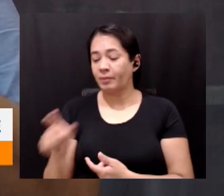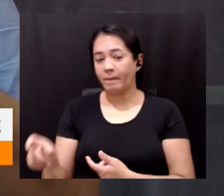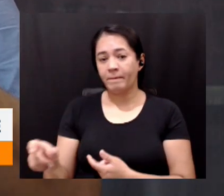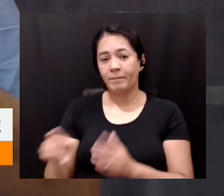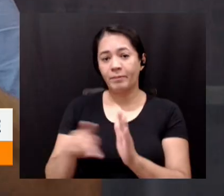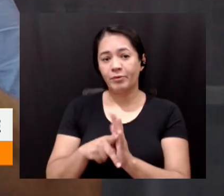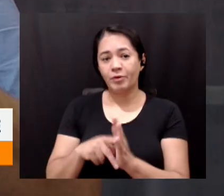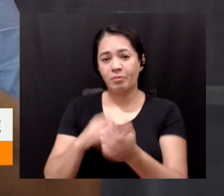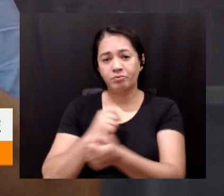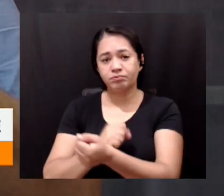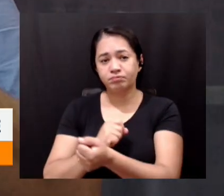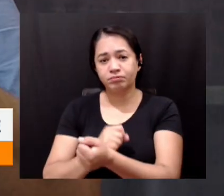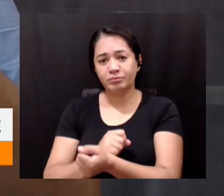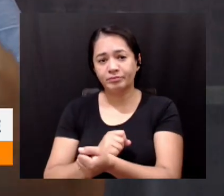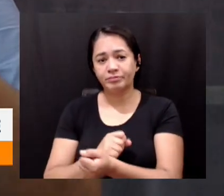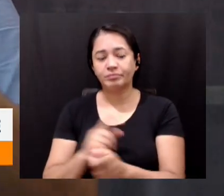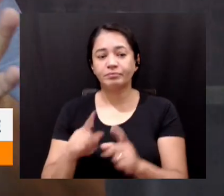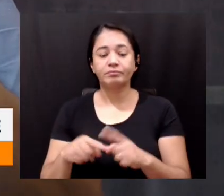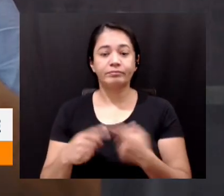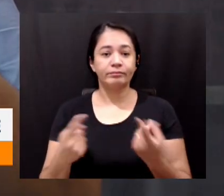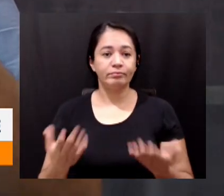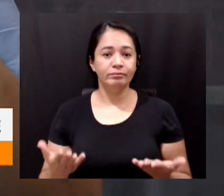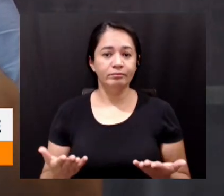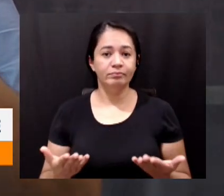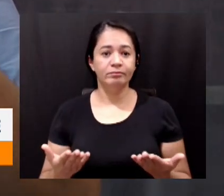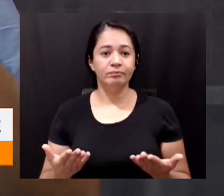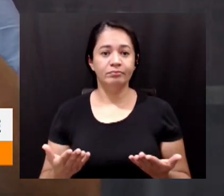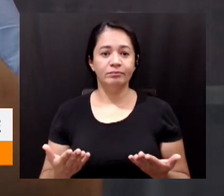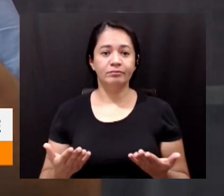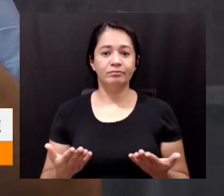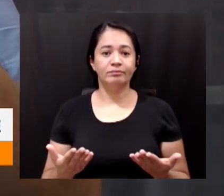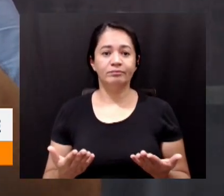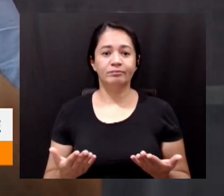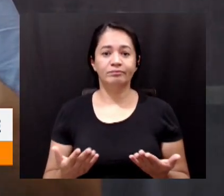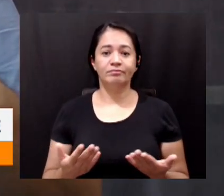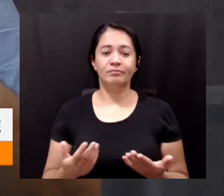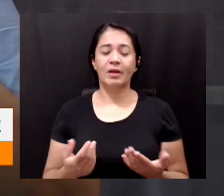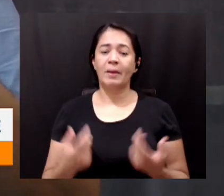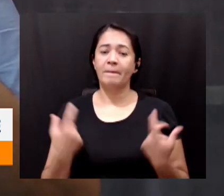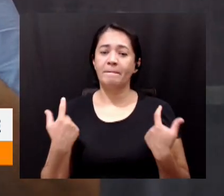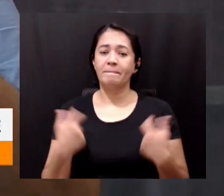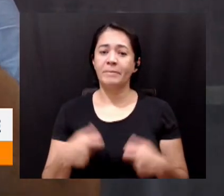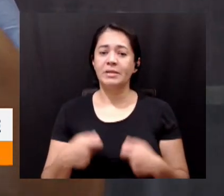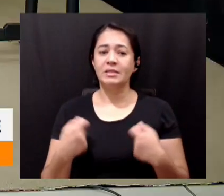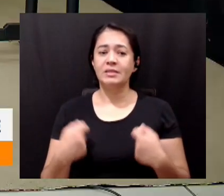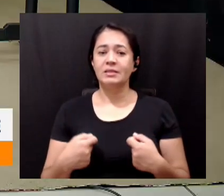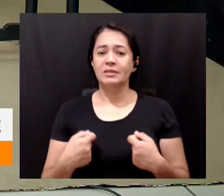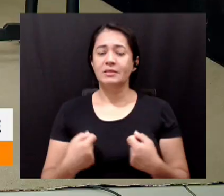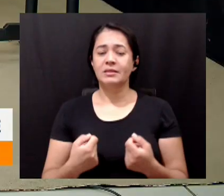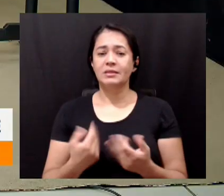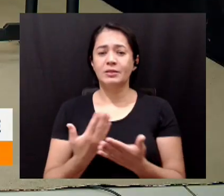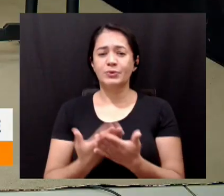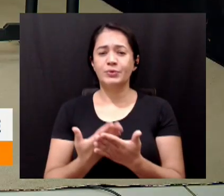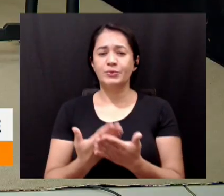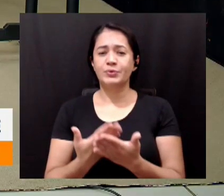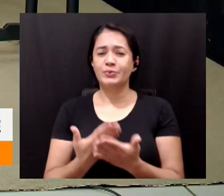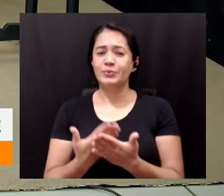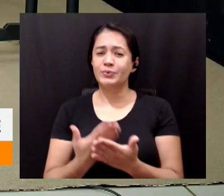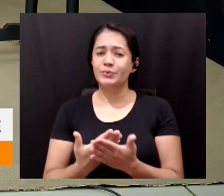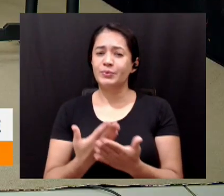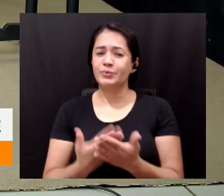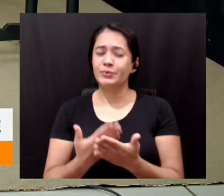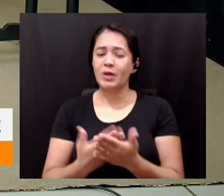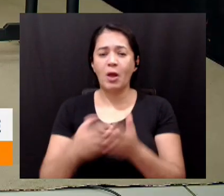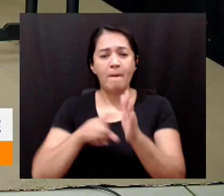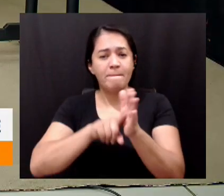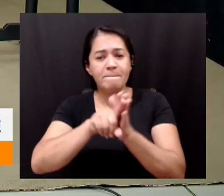serotonina, mas ainda carece de evidências. É tudo, né? muito novo, então é tudo né? muito recente. Muito